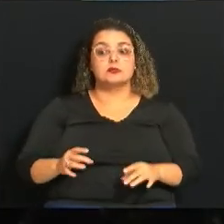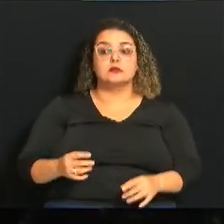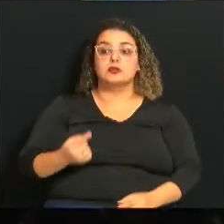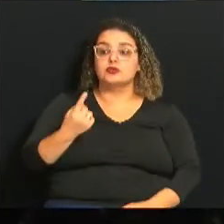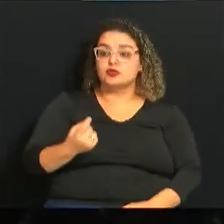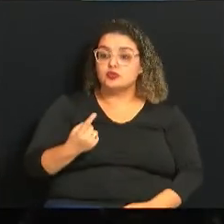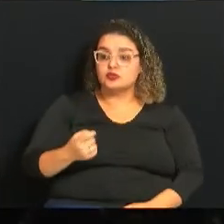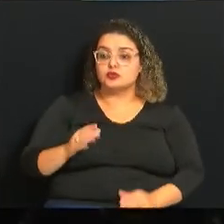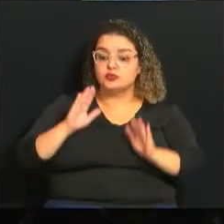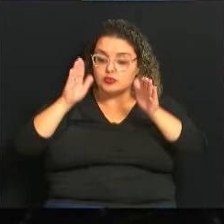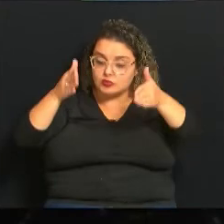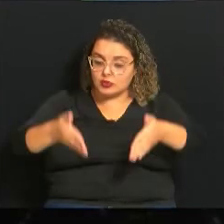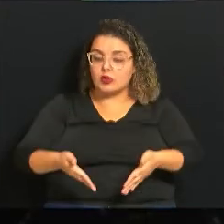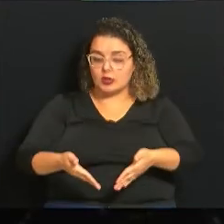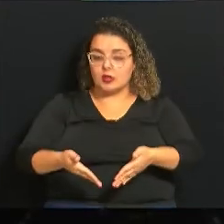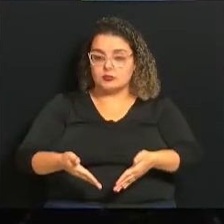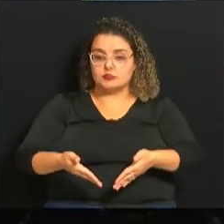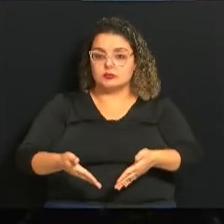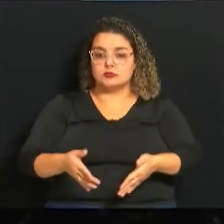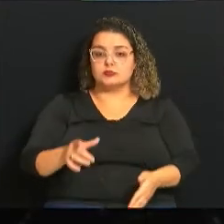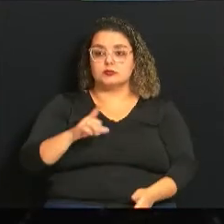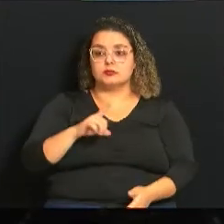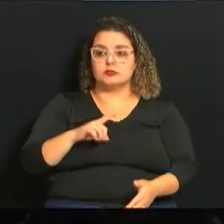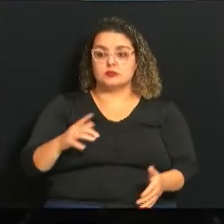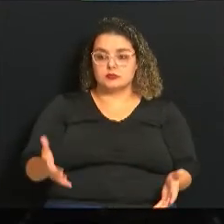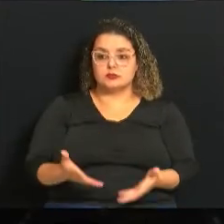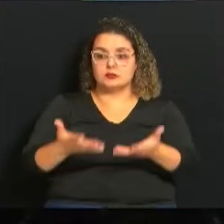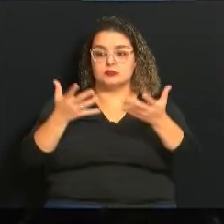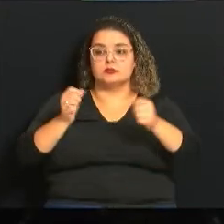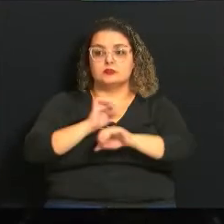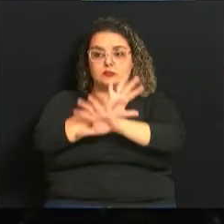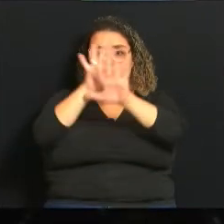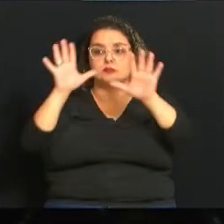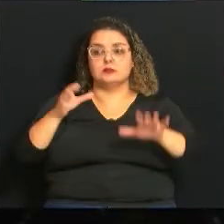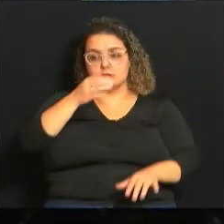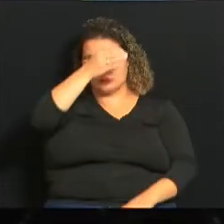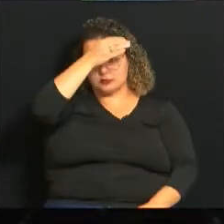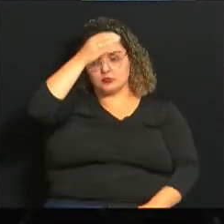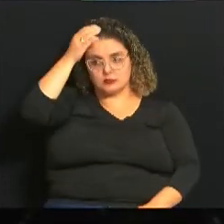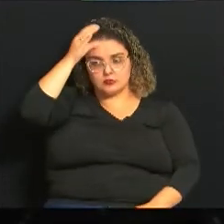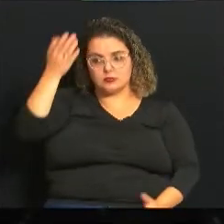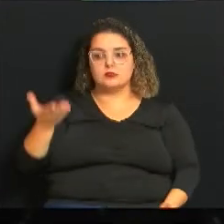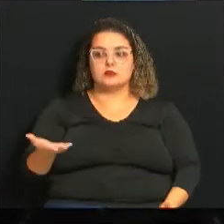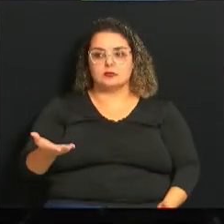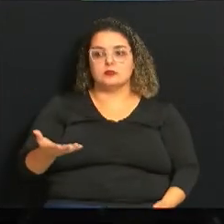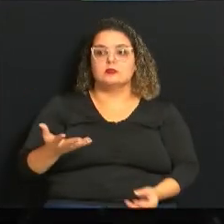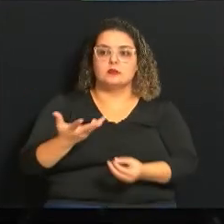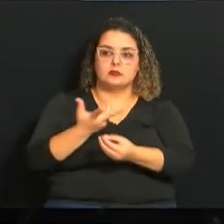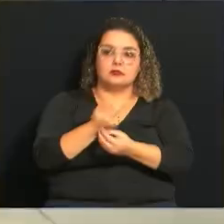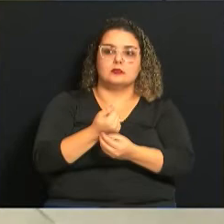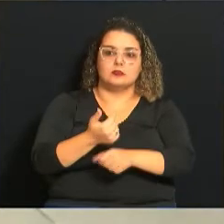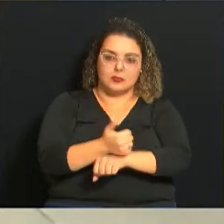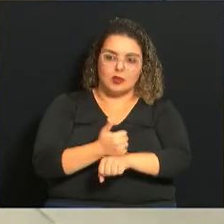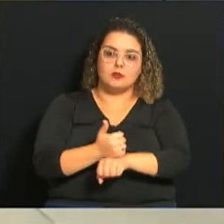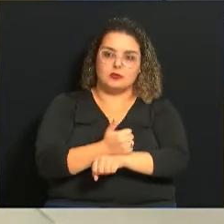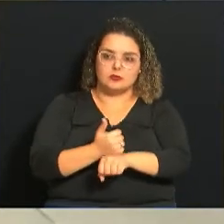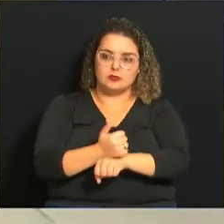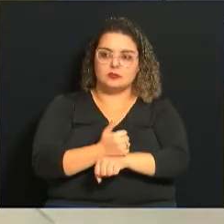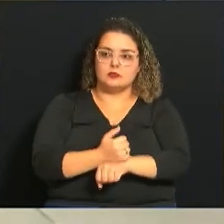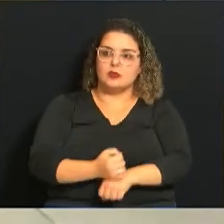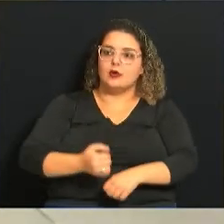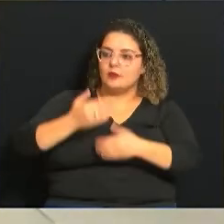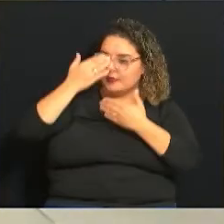e é aquilo que você tem que deixar claro para o seu cliente também, enquanto artista ali e profissional. Valeu,